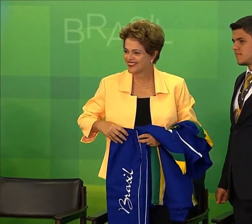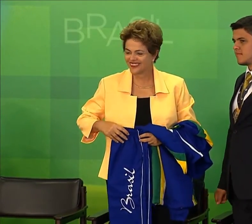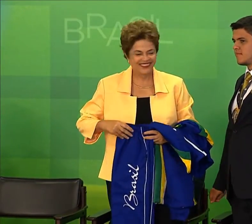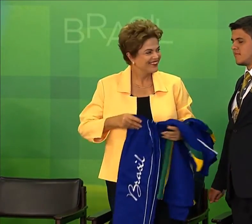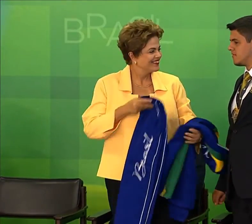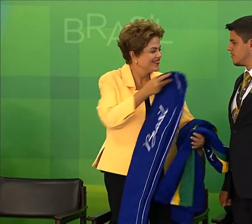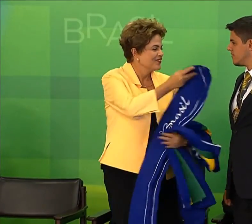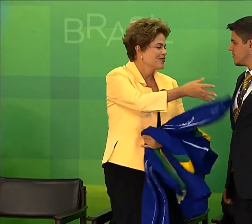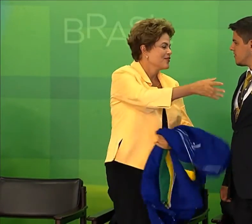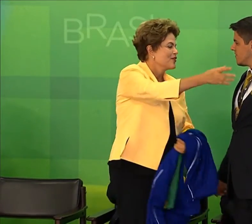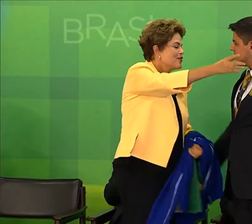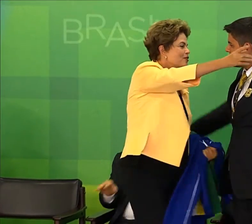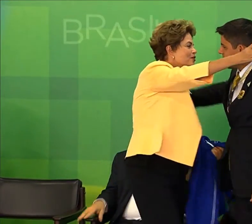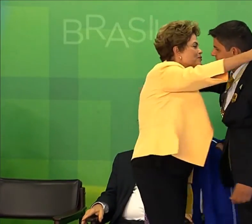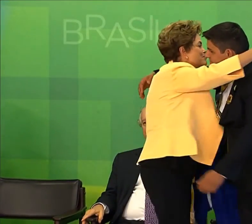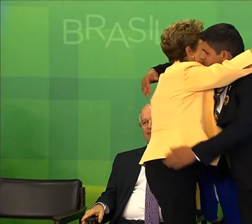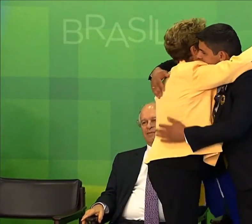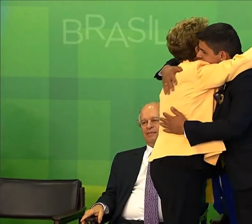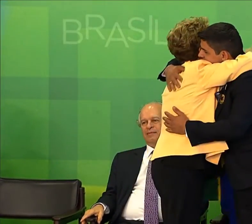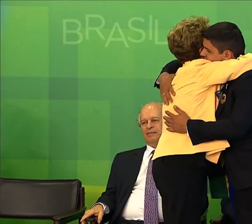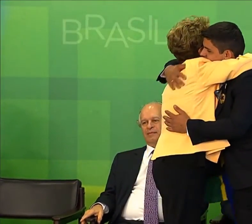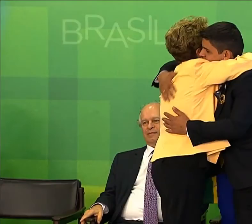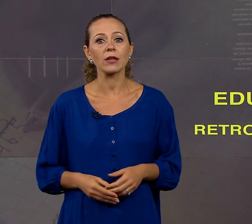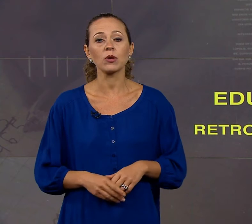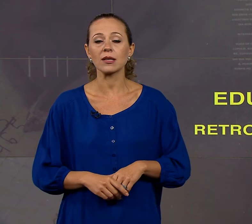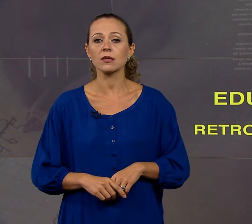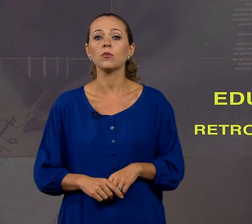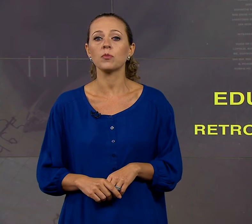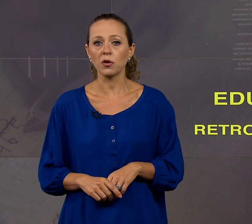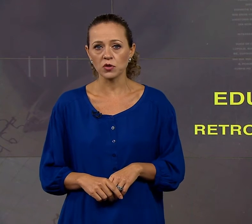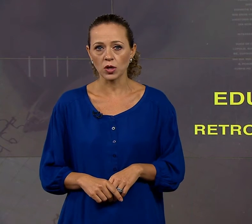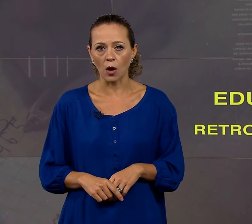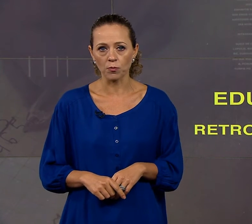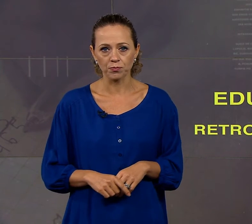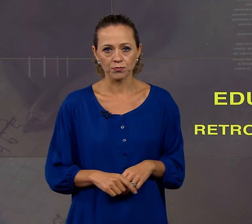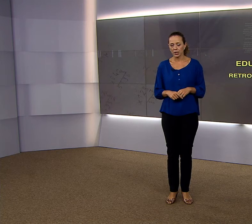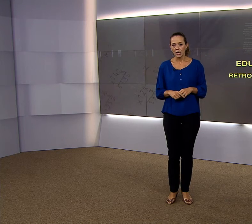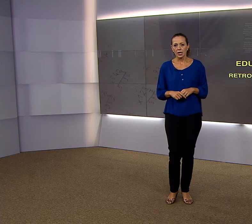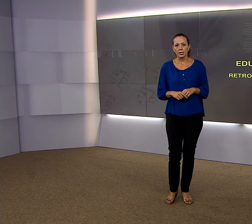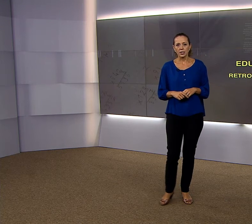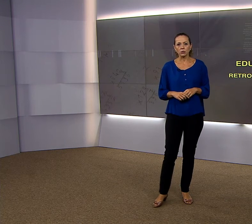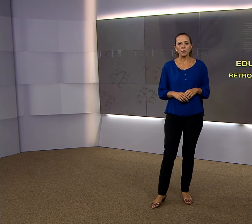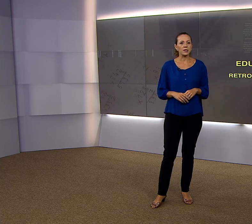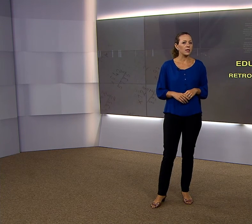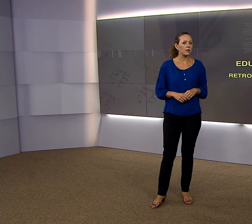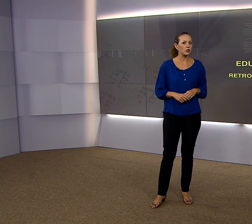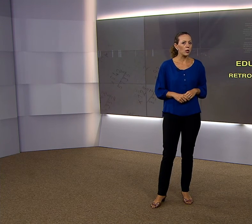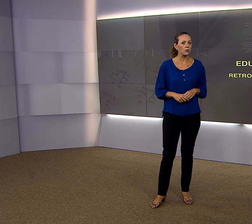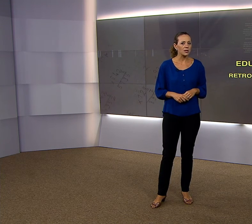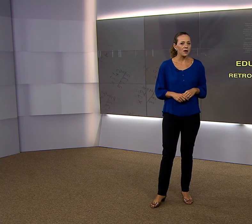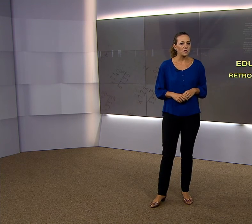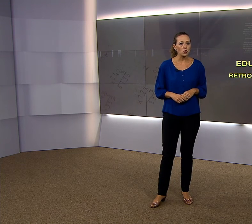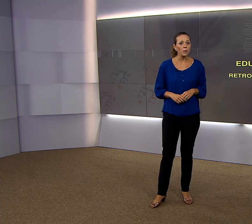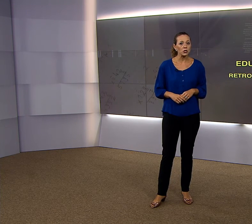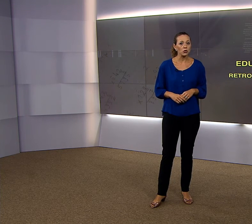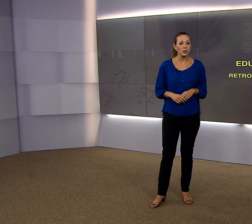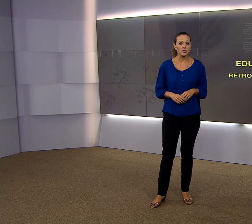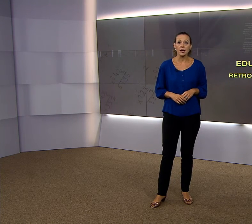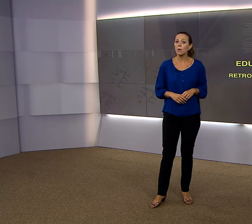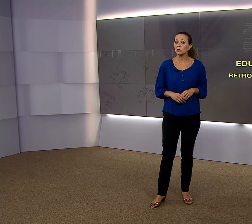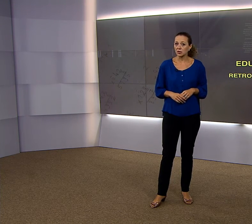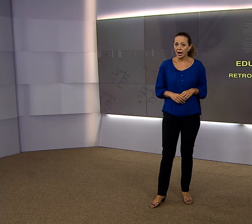aumentar a produtividade do país especialmente a educação profissional segundo a presidenta dilma rousseff os